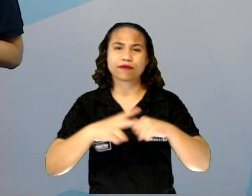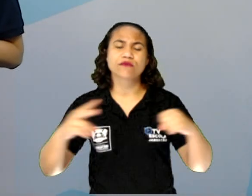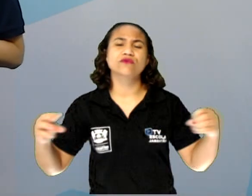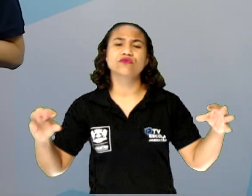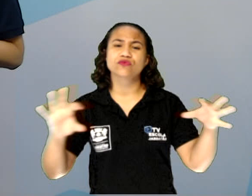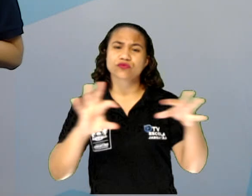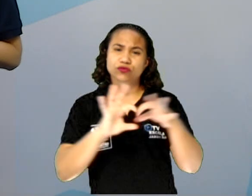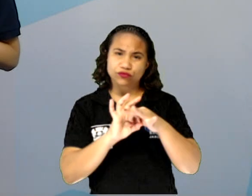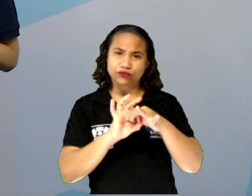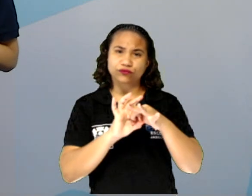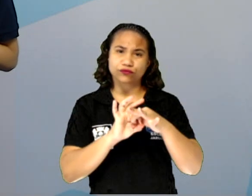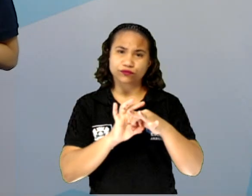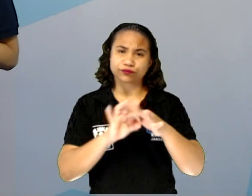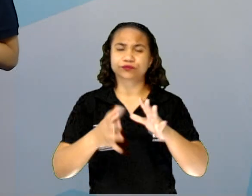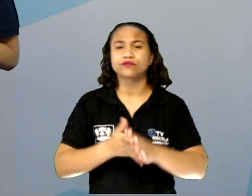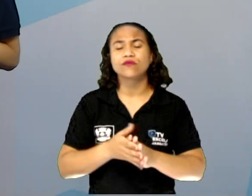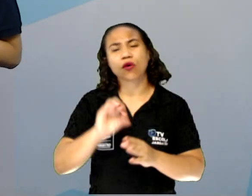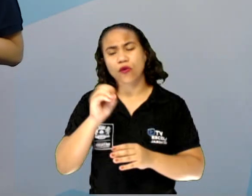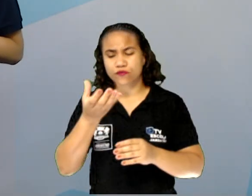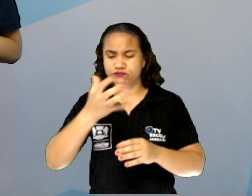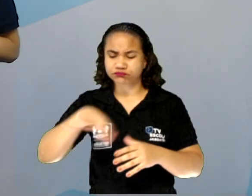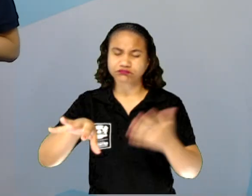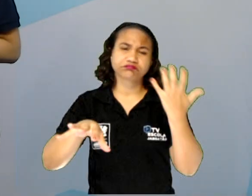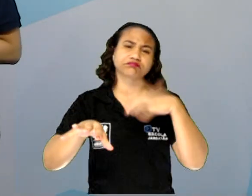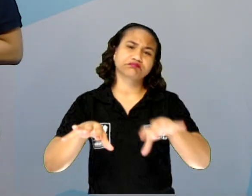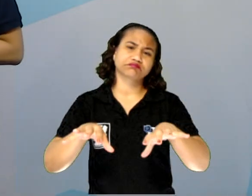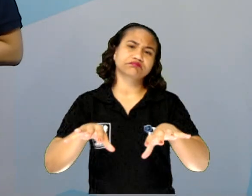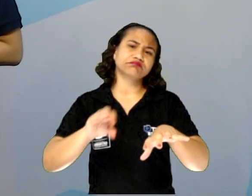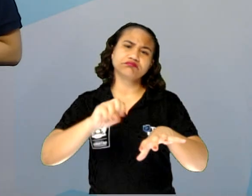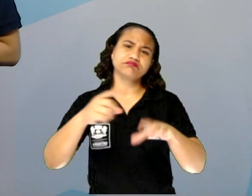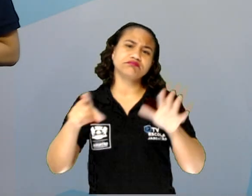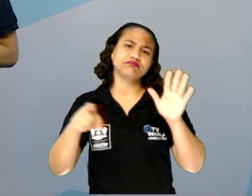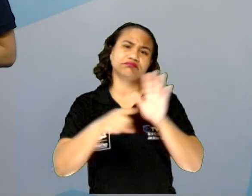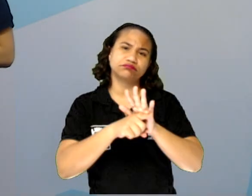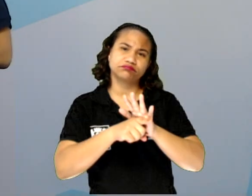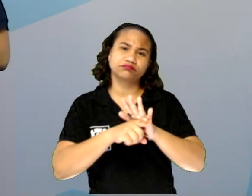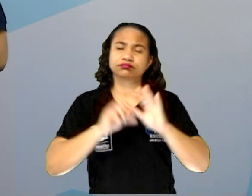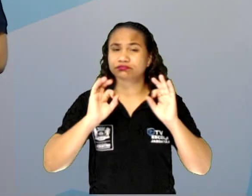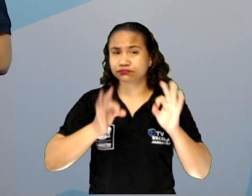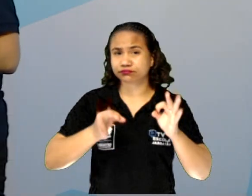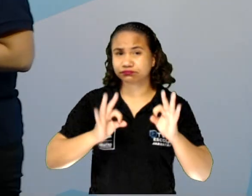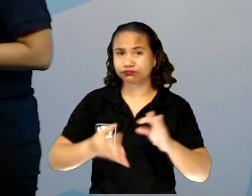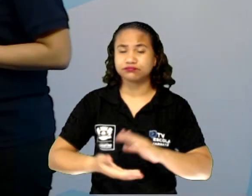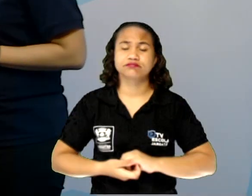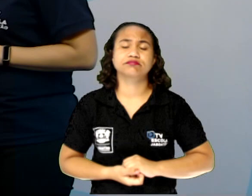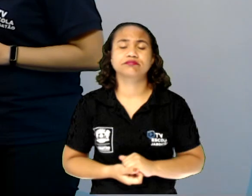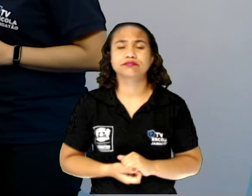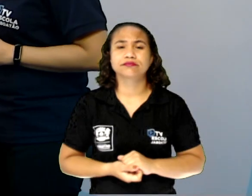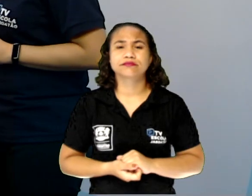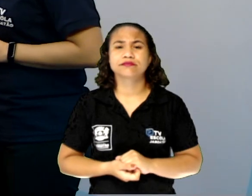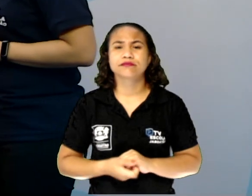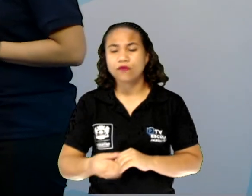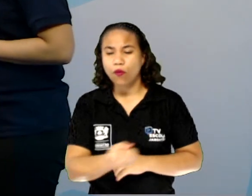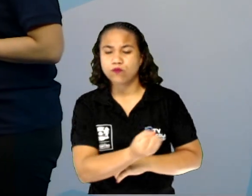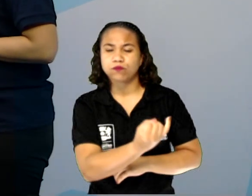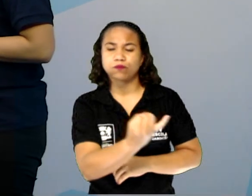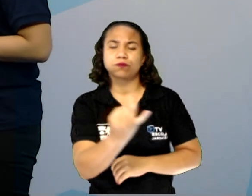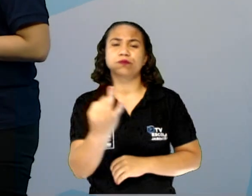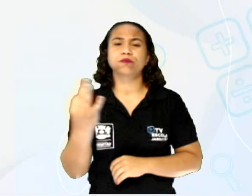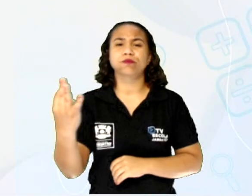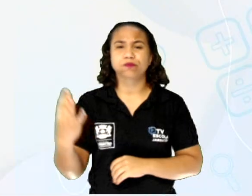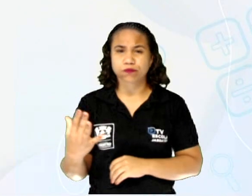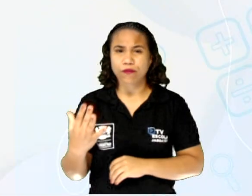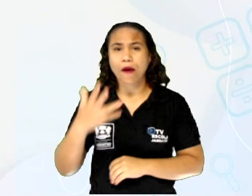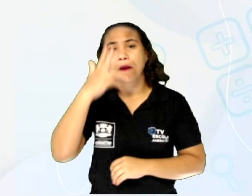pronome junto com o verbo, ou se é o verbo junto com a negação, certo? No plural acontece a